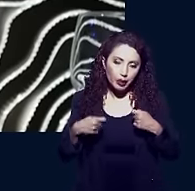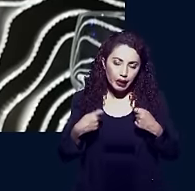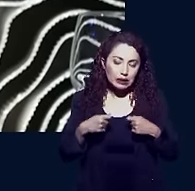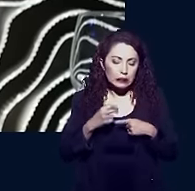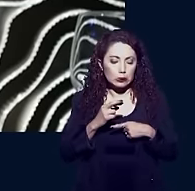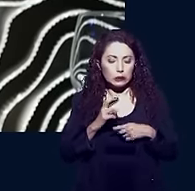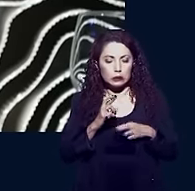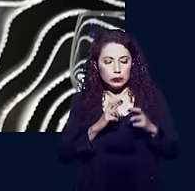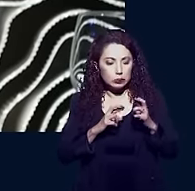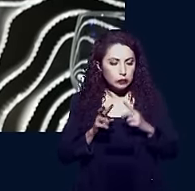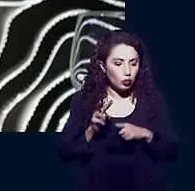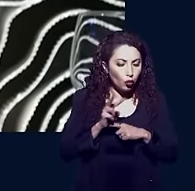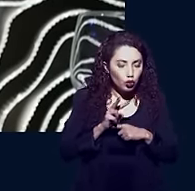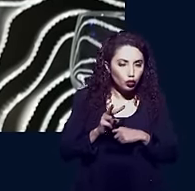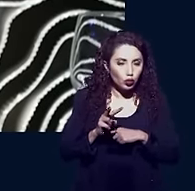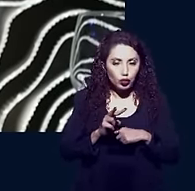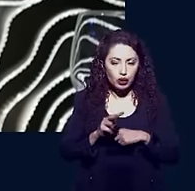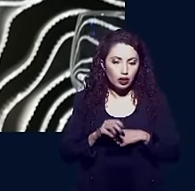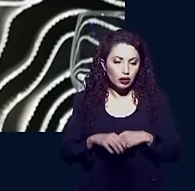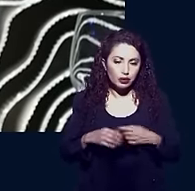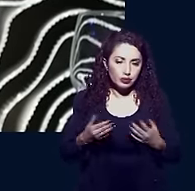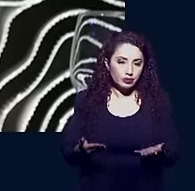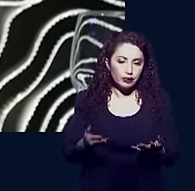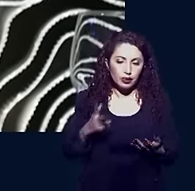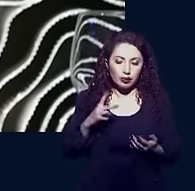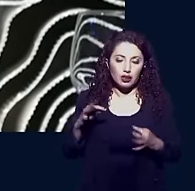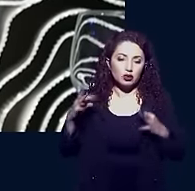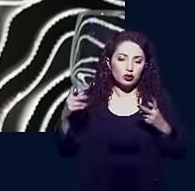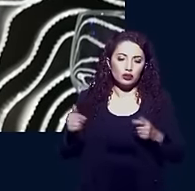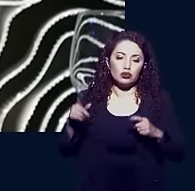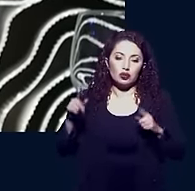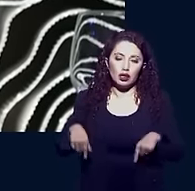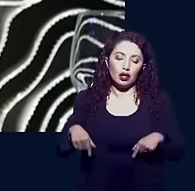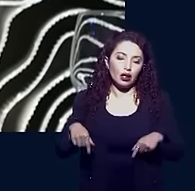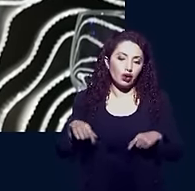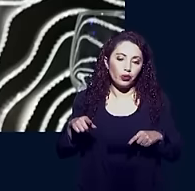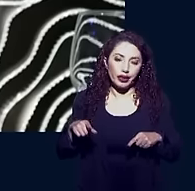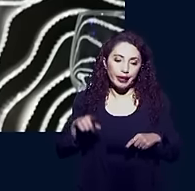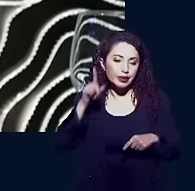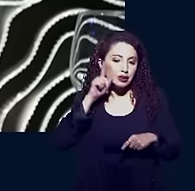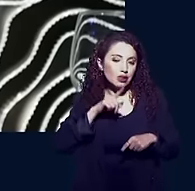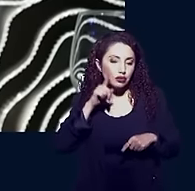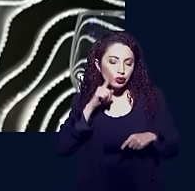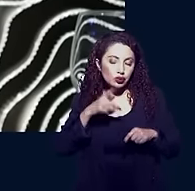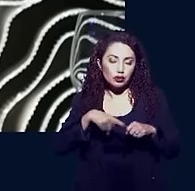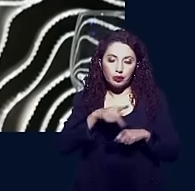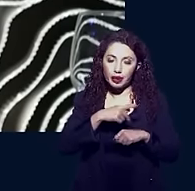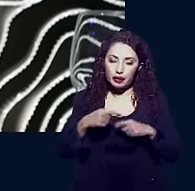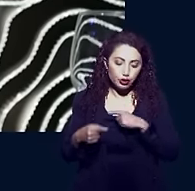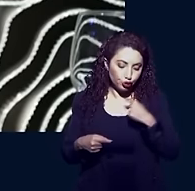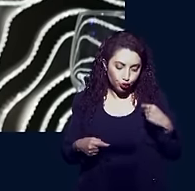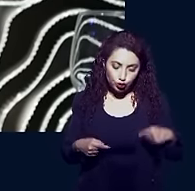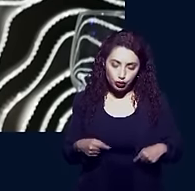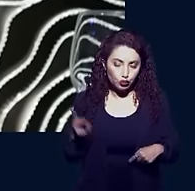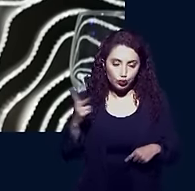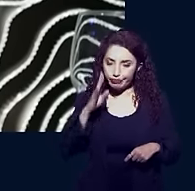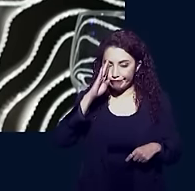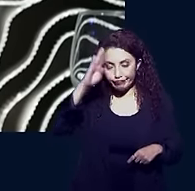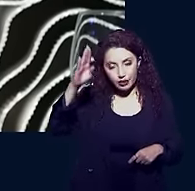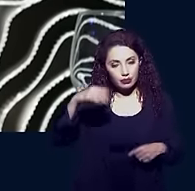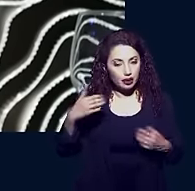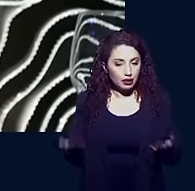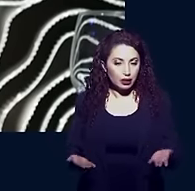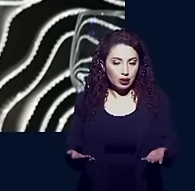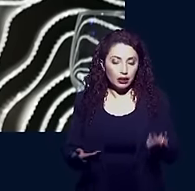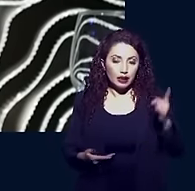pai de todos é o que vai acontecer com as maiores economias da do mundo né Estados Unidos e China como eu falei no começo ter essa